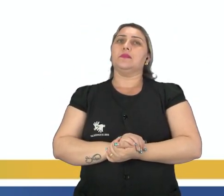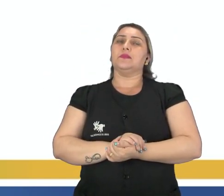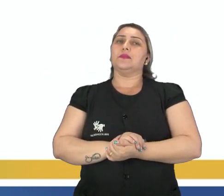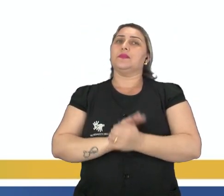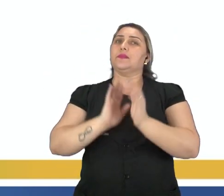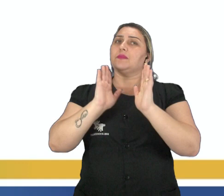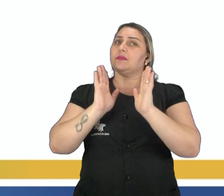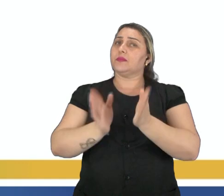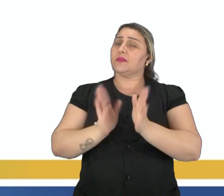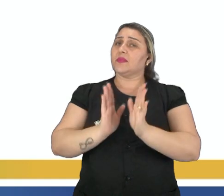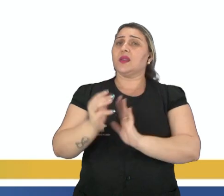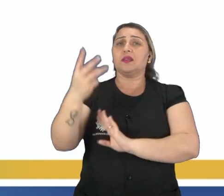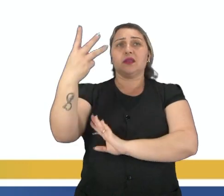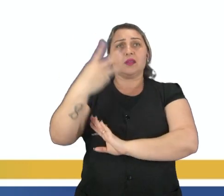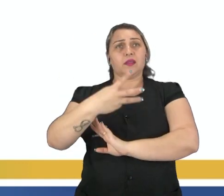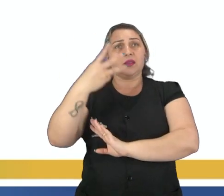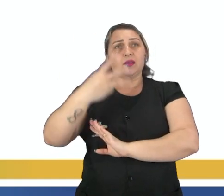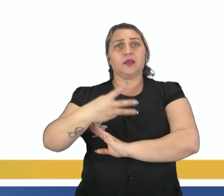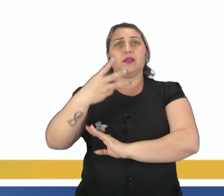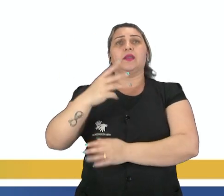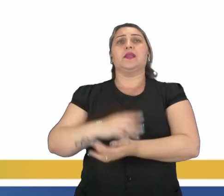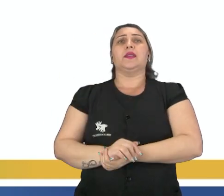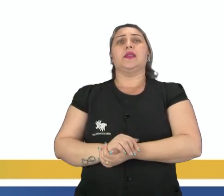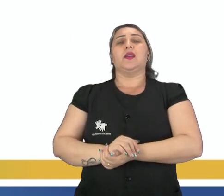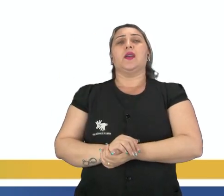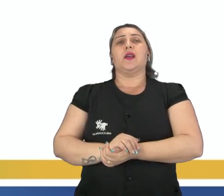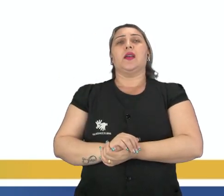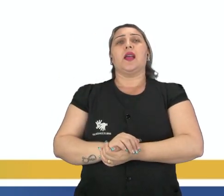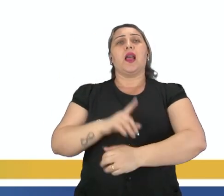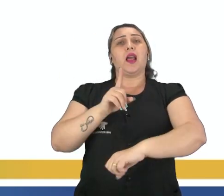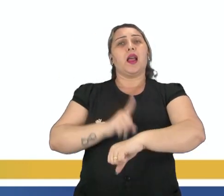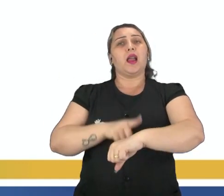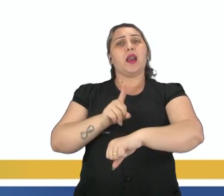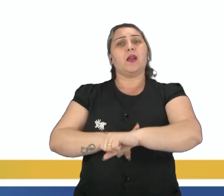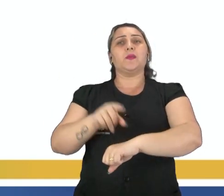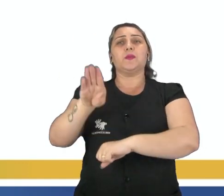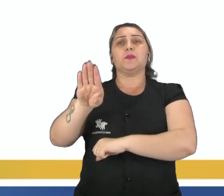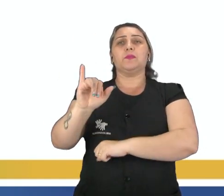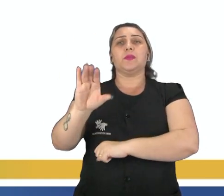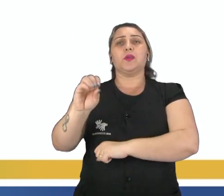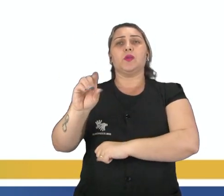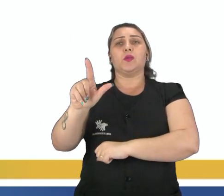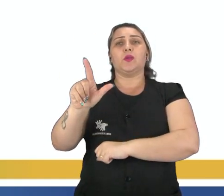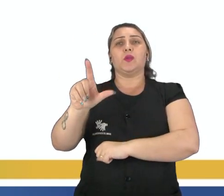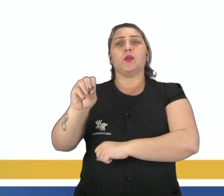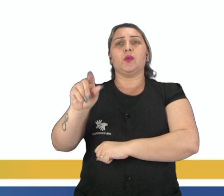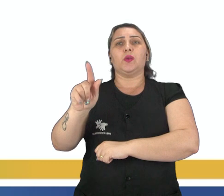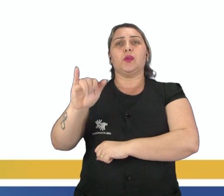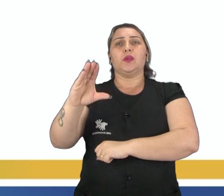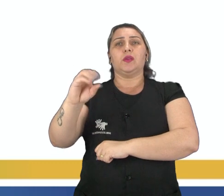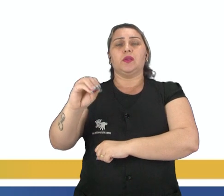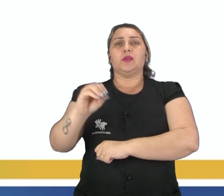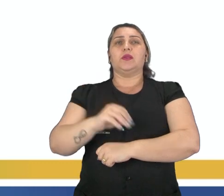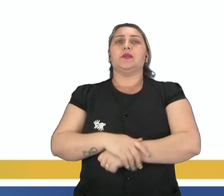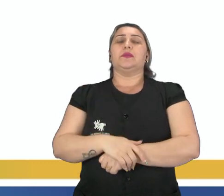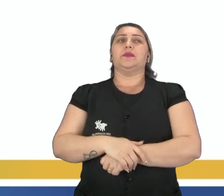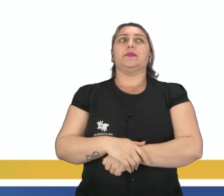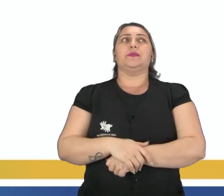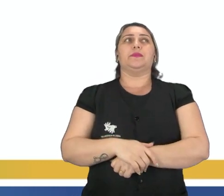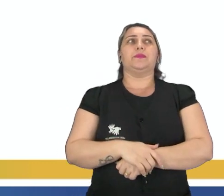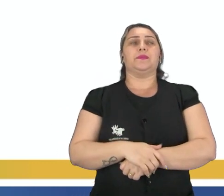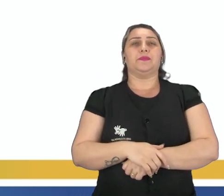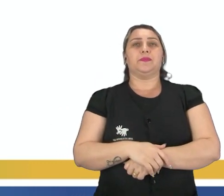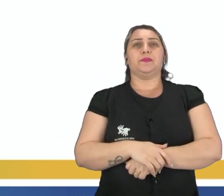ritmo circadiano, agora a gente vai falar um pouquinho do relógio biológico. Como é que a gente pode definir o relógio biológico?